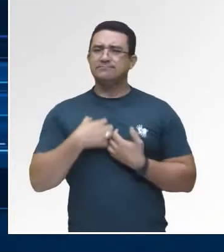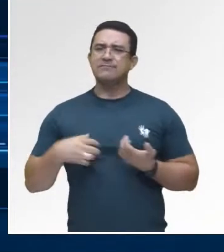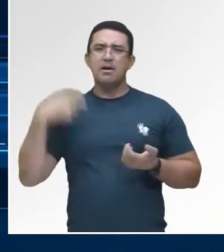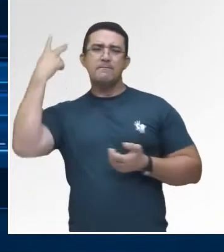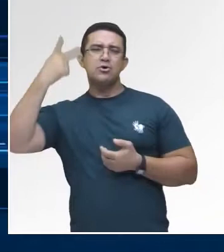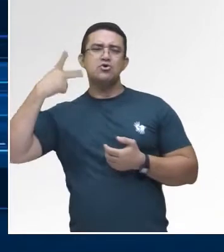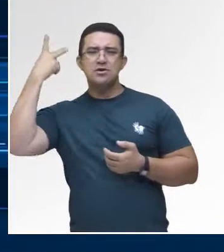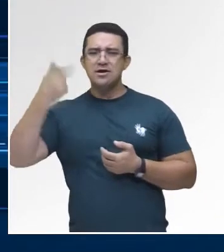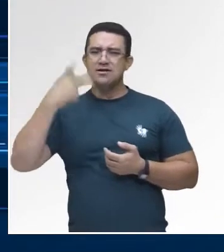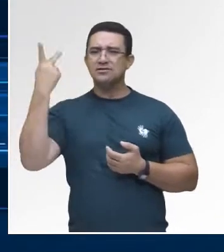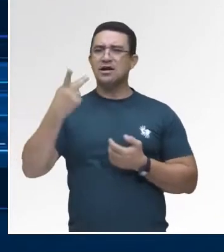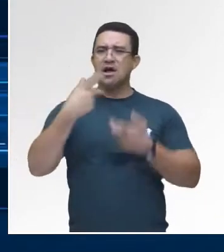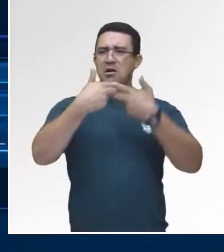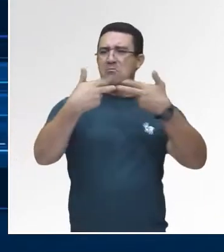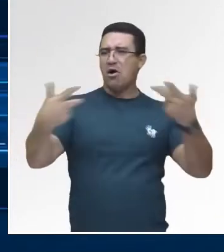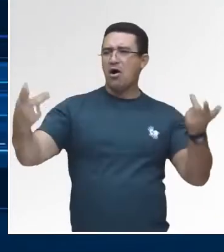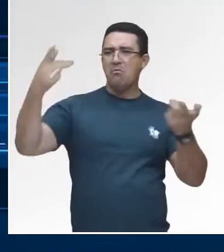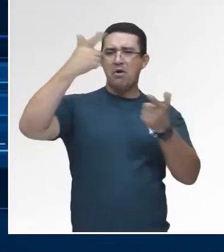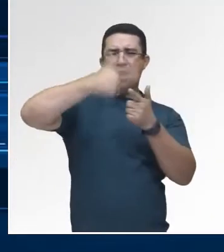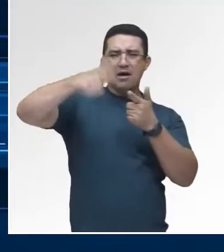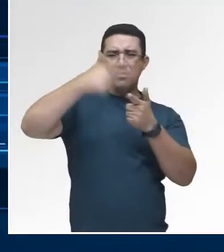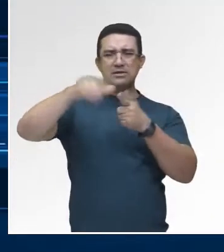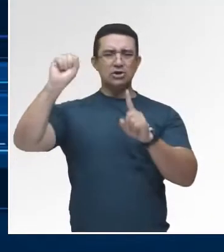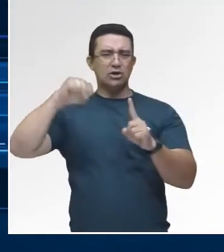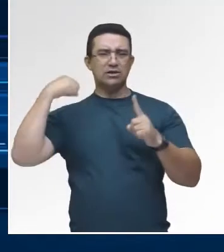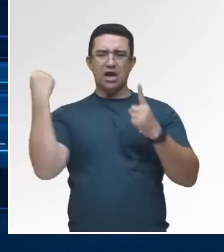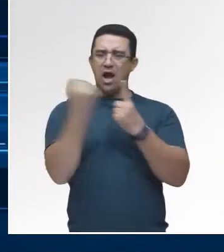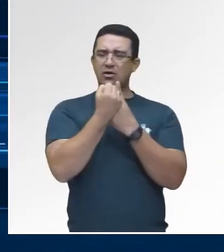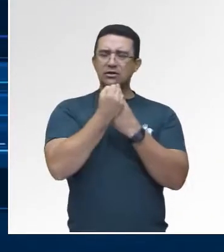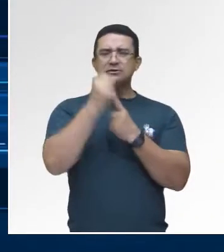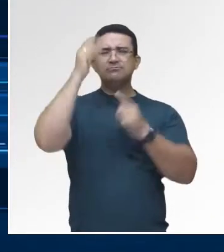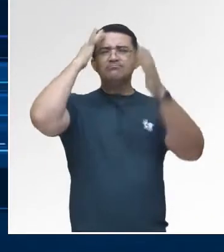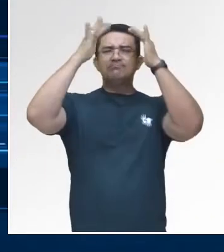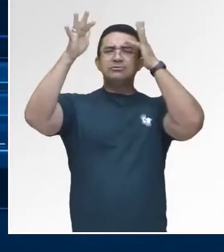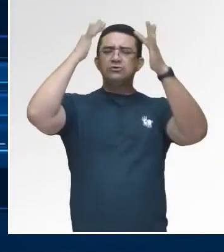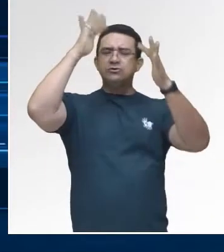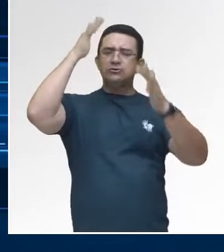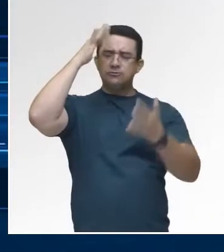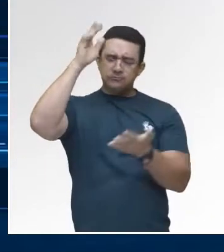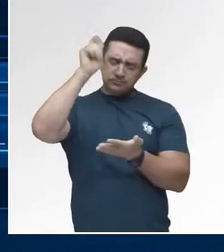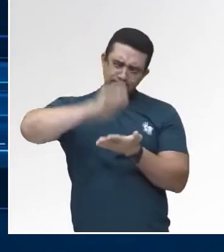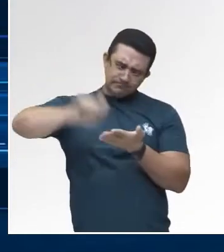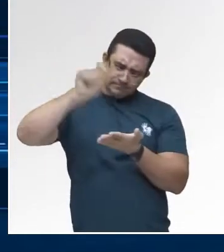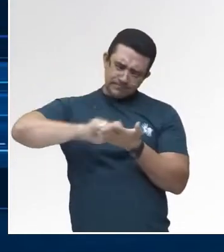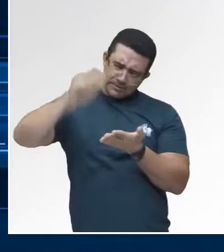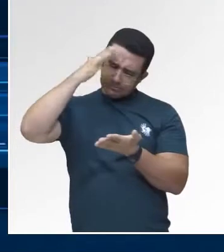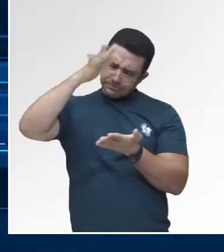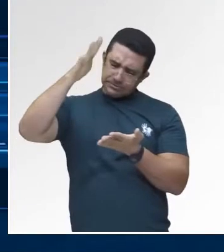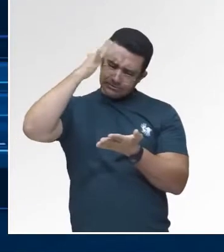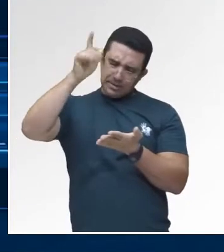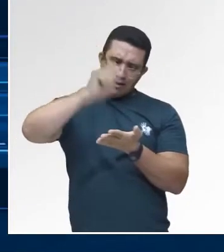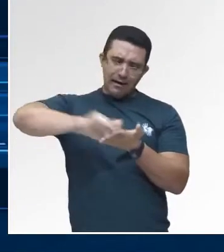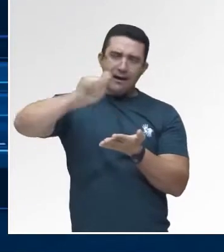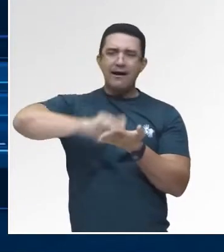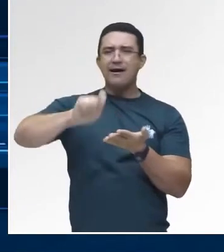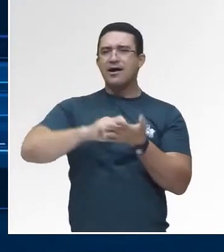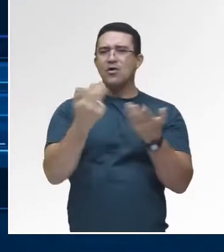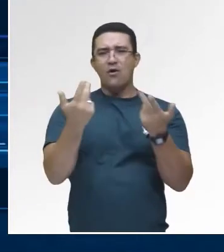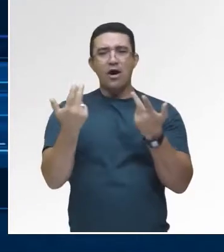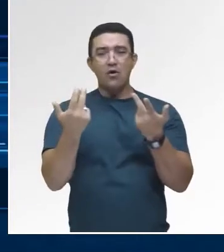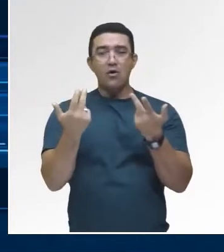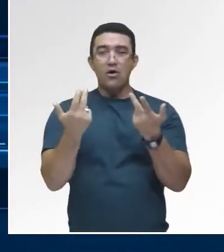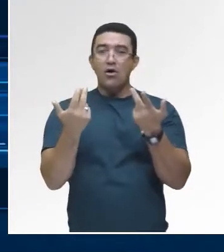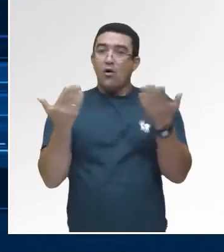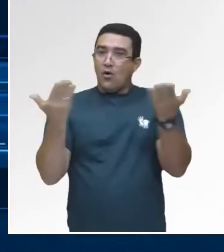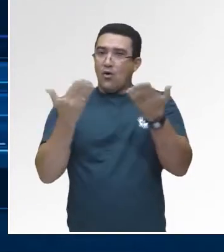no momento. Seria a mesma coisa que nós analisarmos o que as pessoas escrevem hoje, né? Temos a